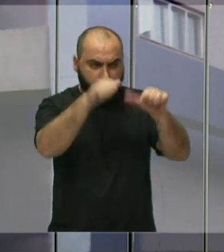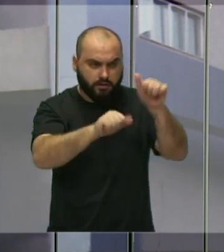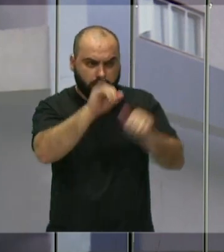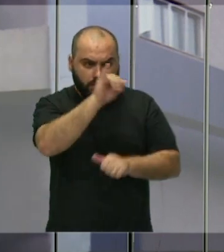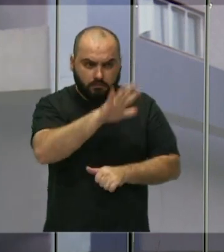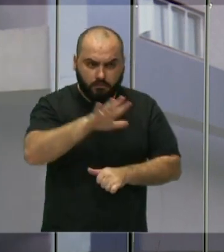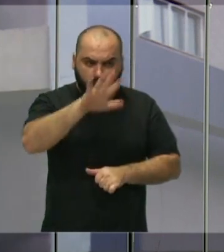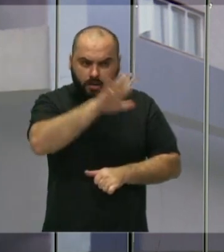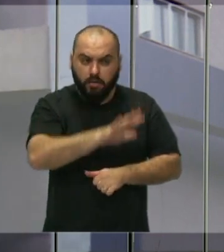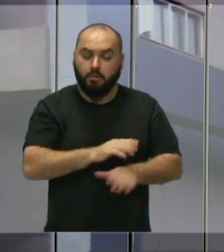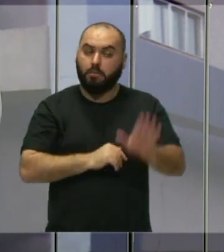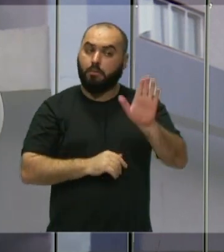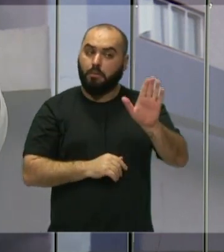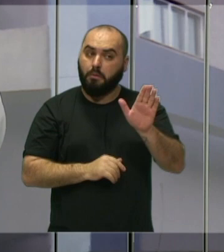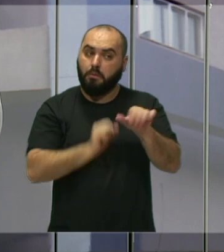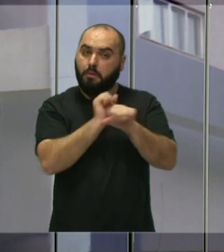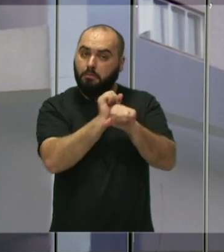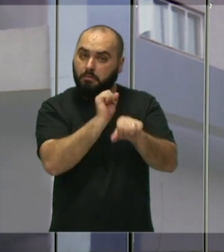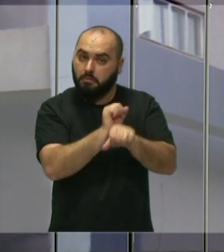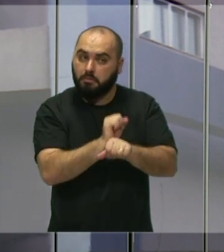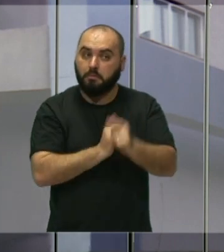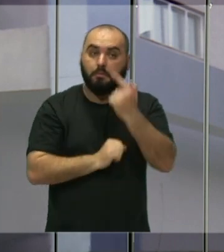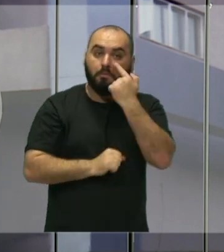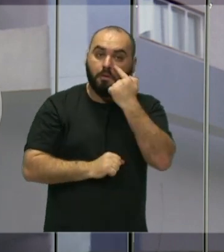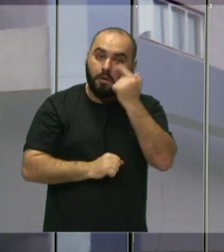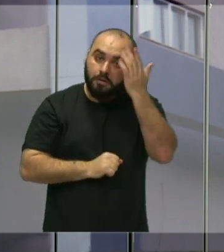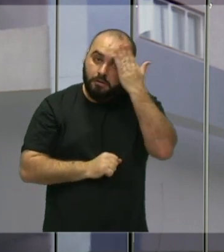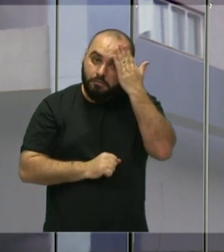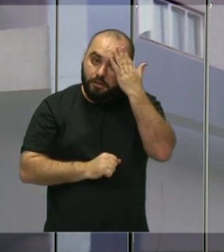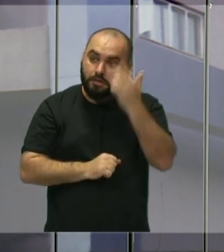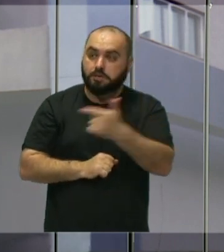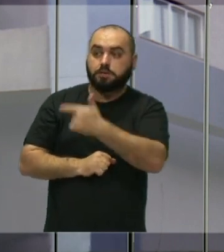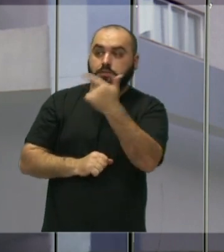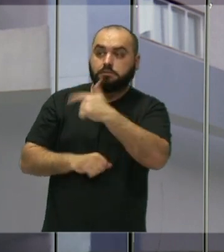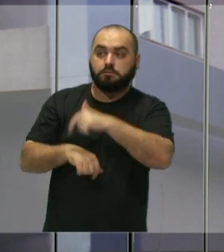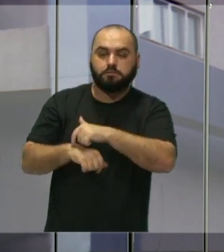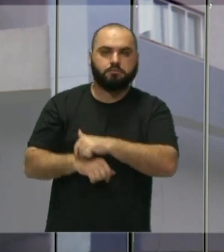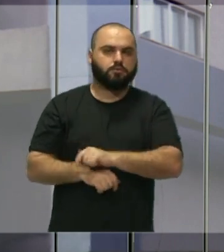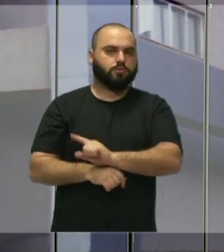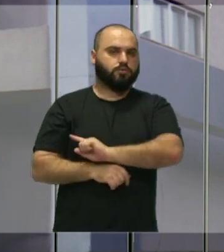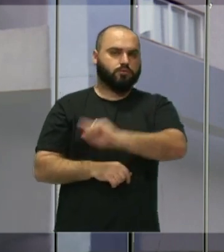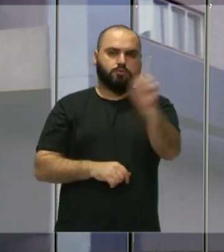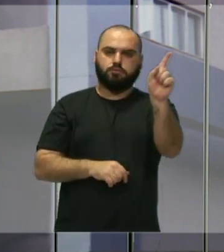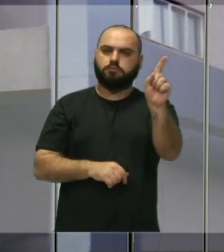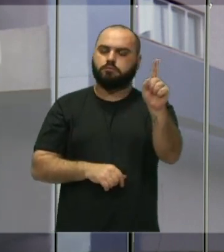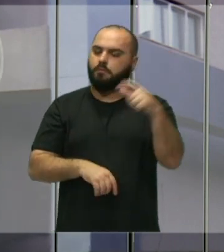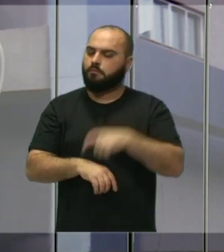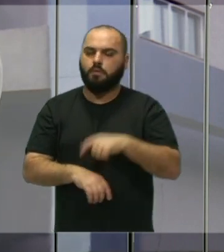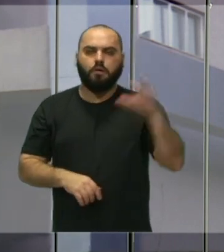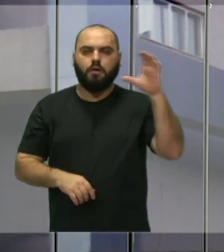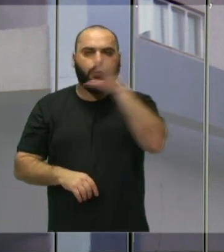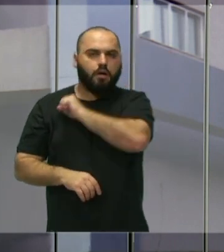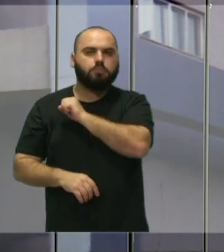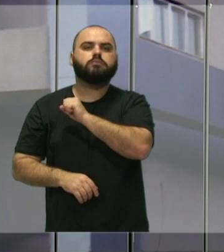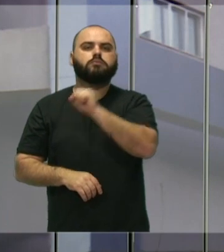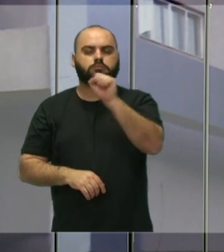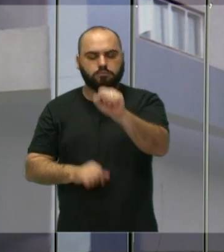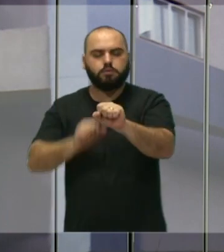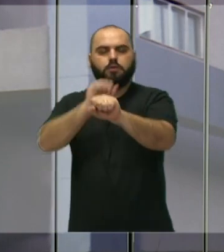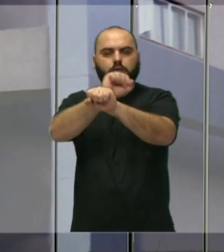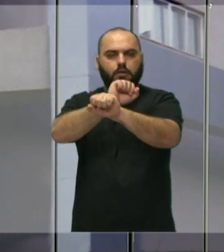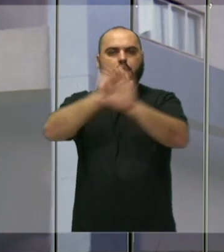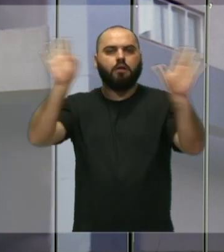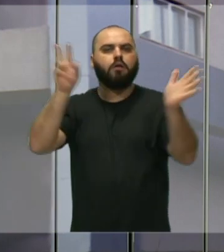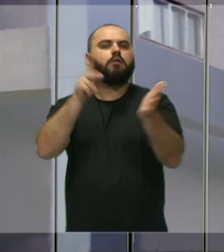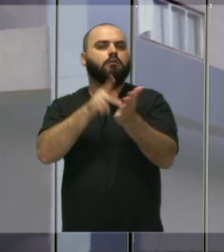dizer, olha, eu quero esperar para ter um segundo momento. Não, o momento era aquele e a situação era muito clara do